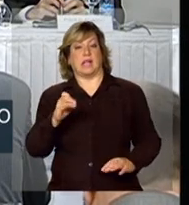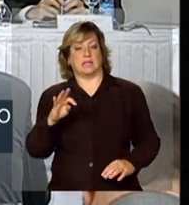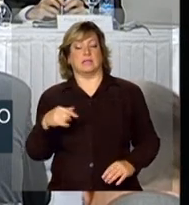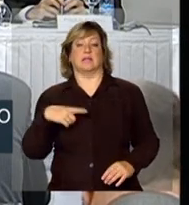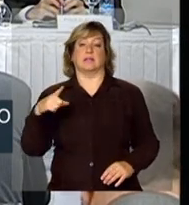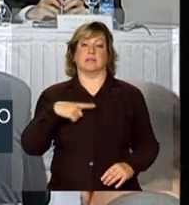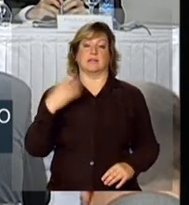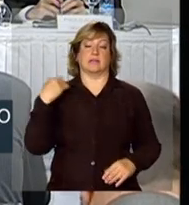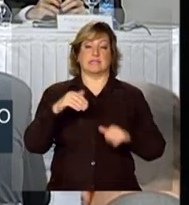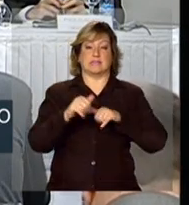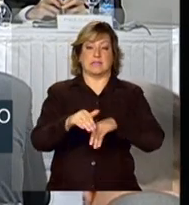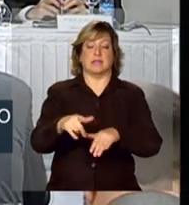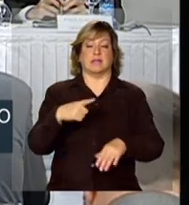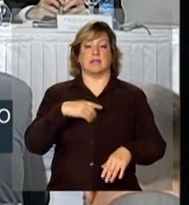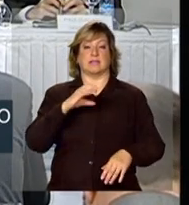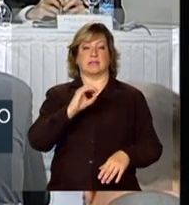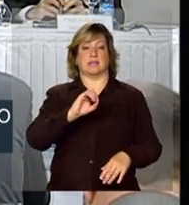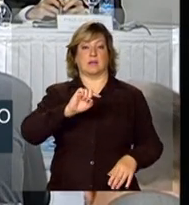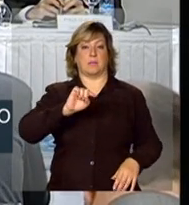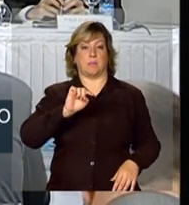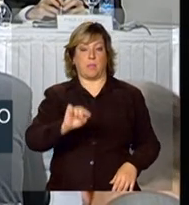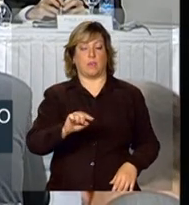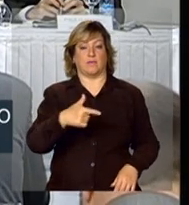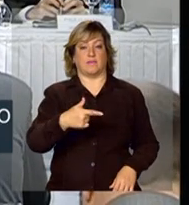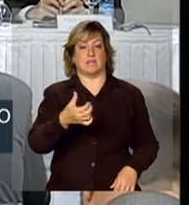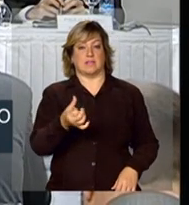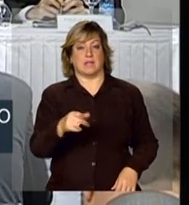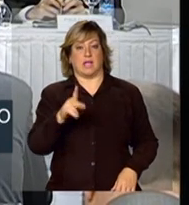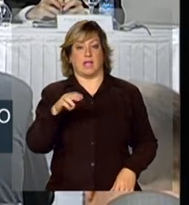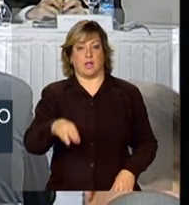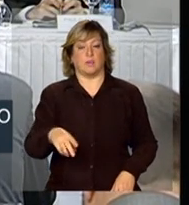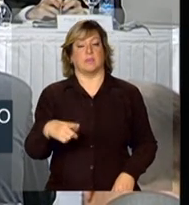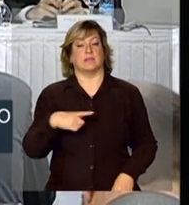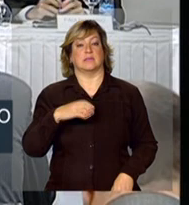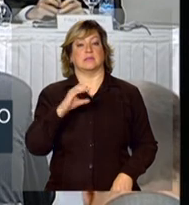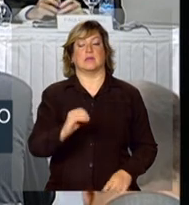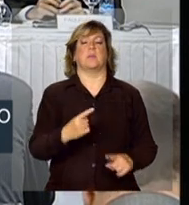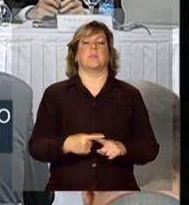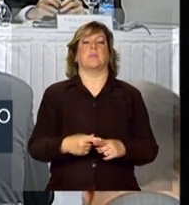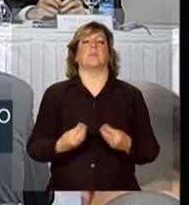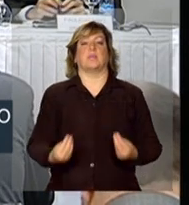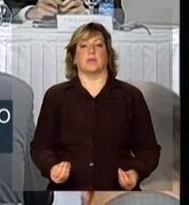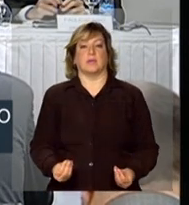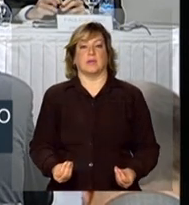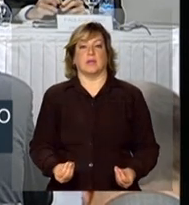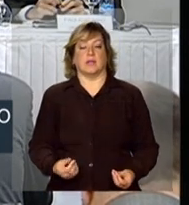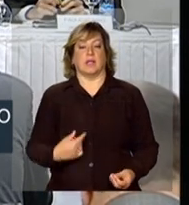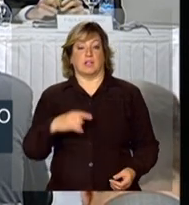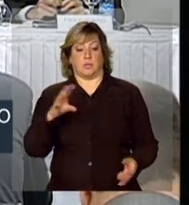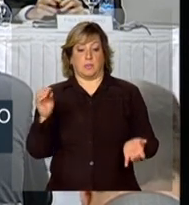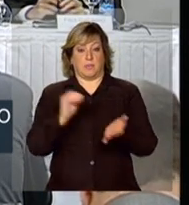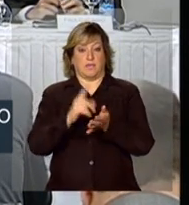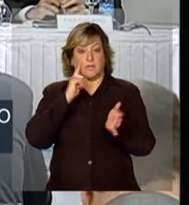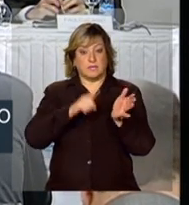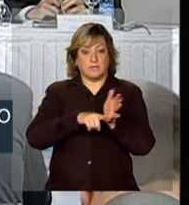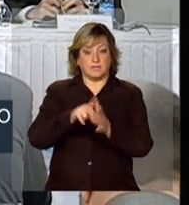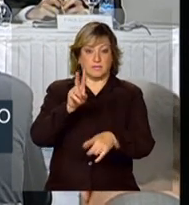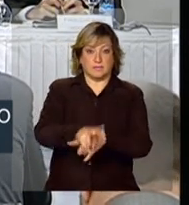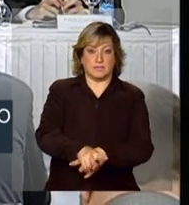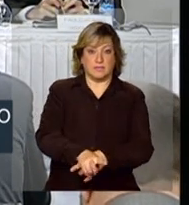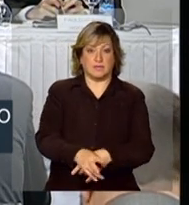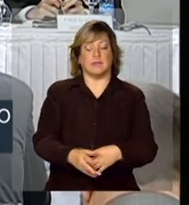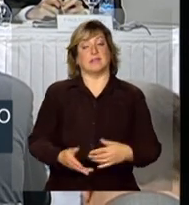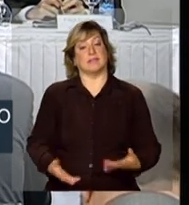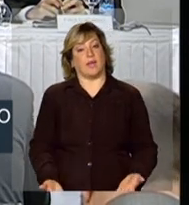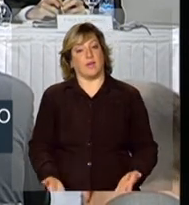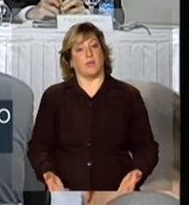teve 0,26 quilômetros quadrados e zero de polígono de desmatamento. Por quê? Bastou eu colocar a fiscalização lá?